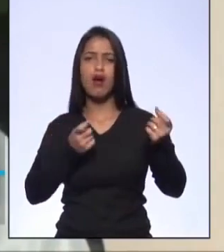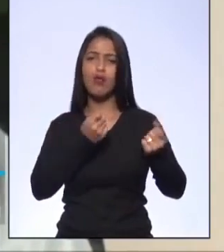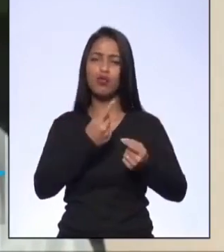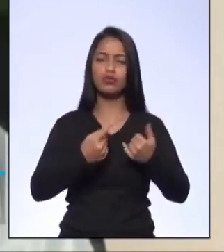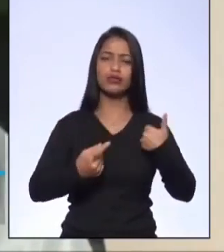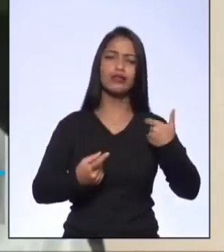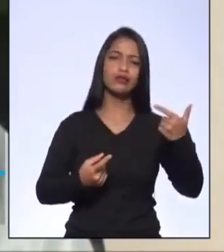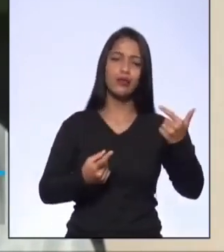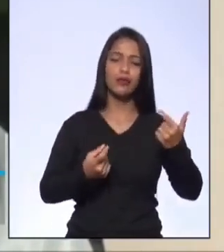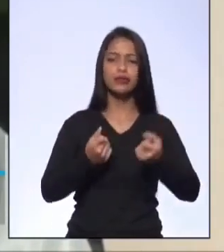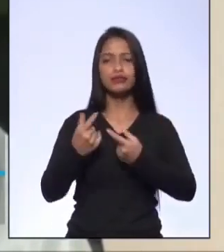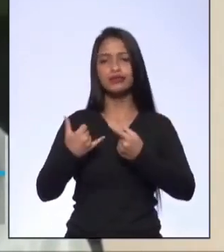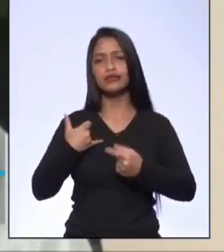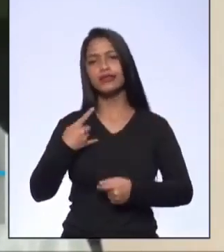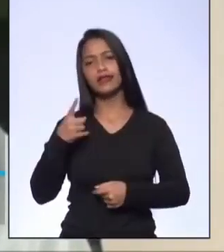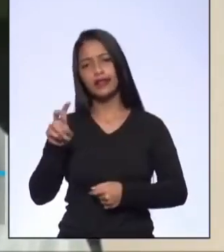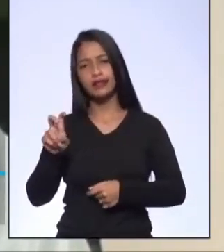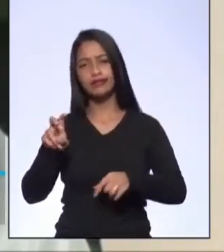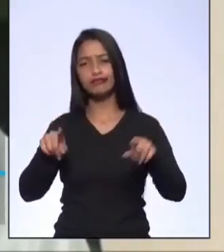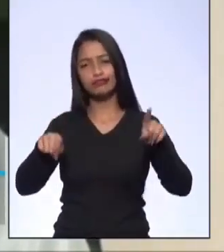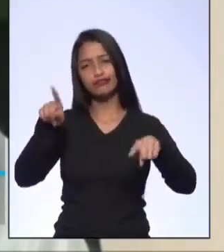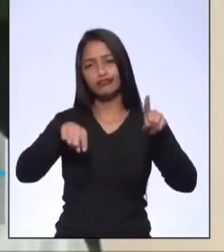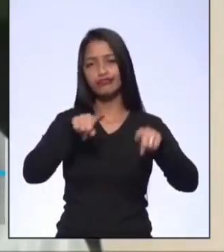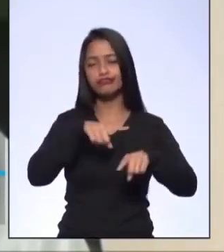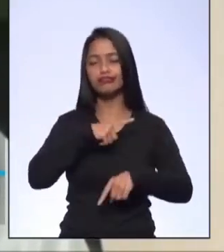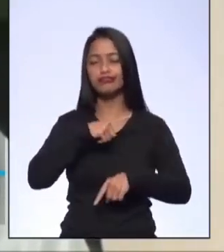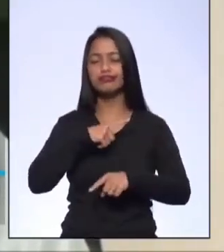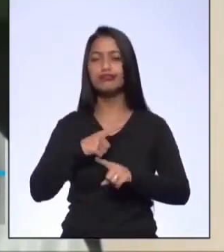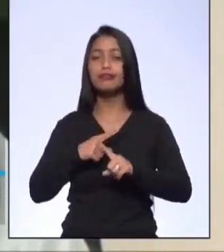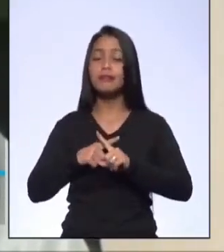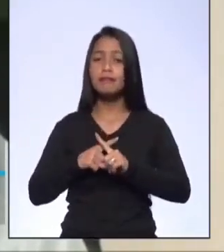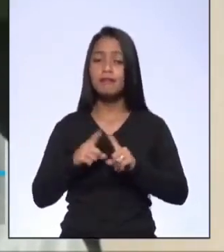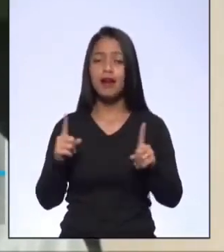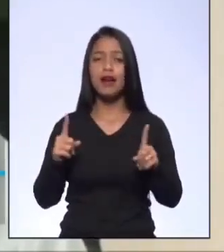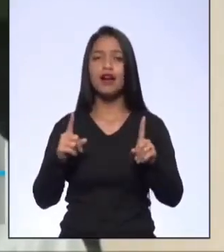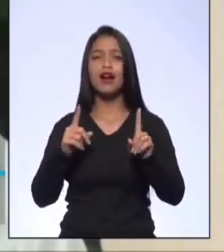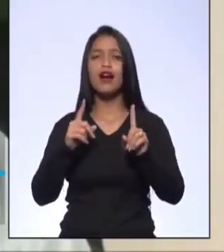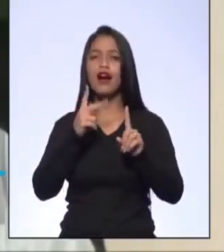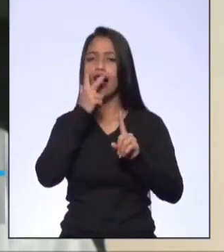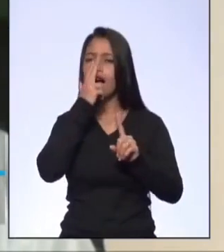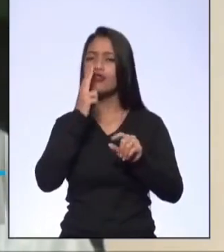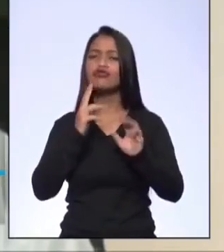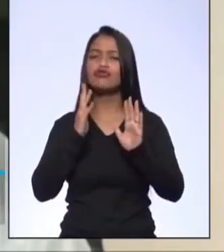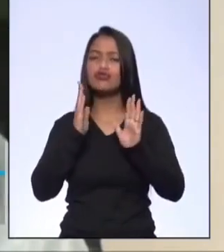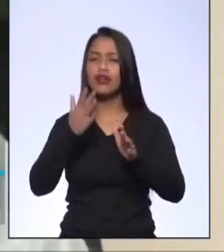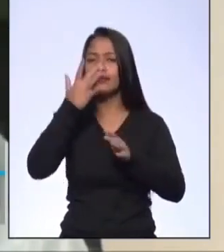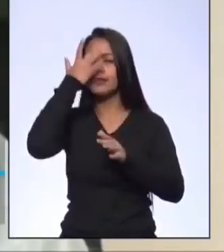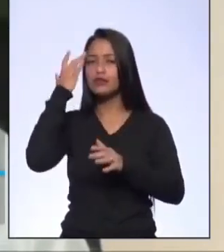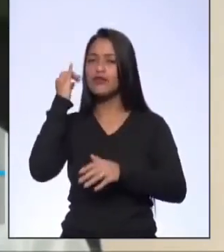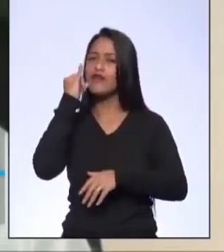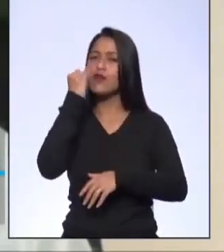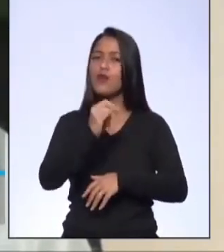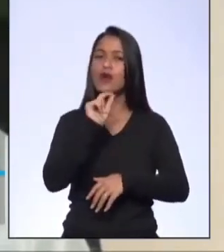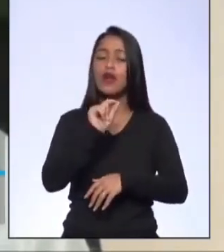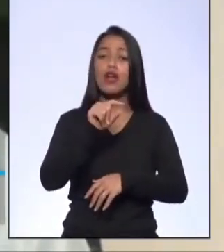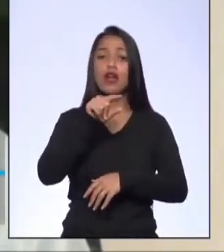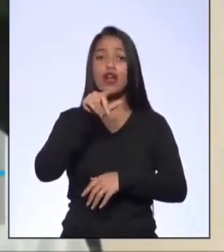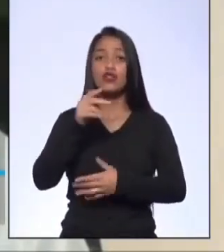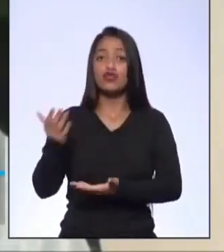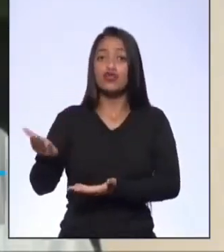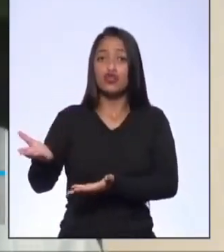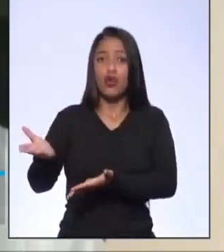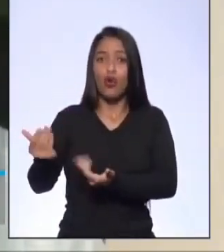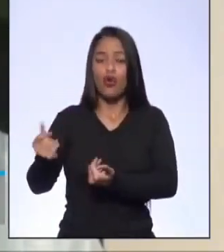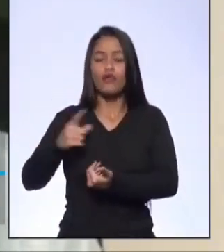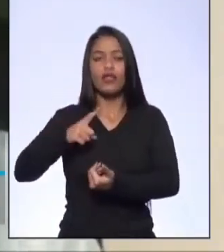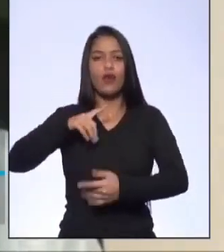mais, um pouquinho menos, mas vocês devem já ouvir falar que a fase da adolescência, porque os